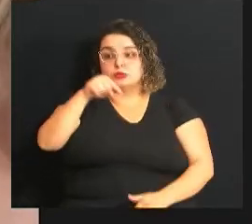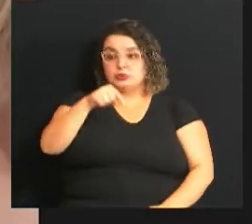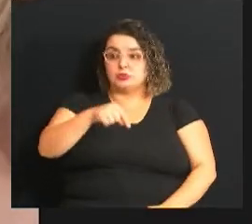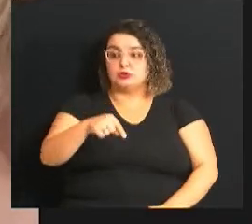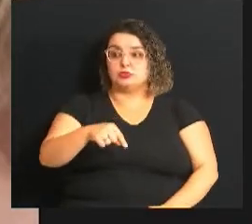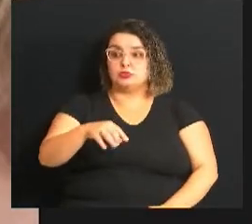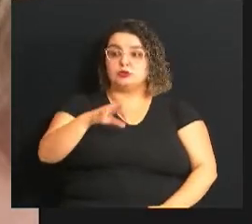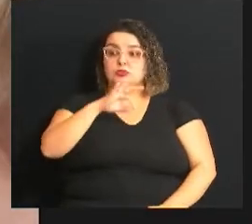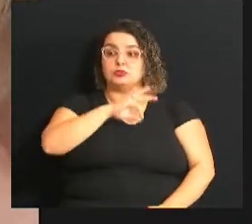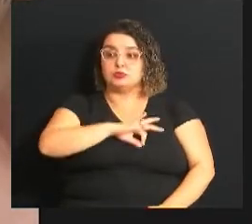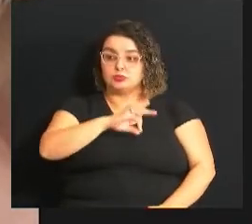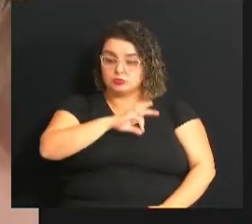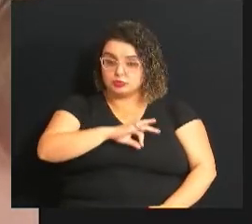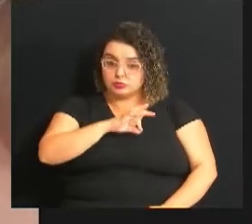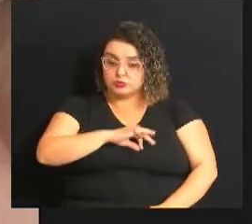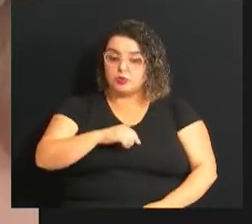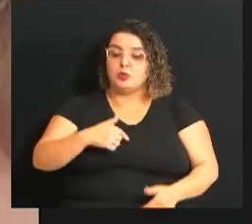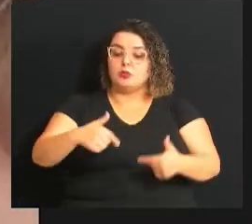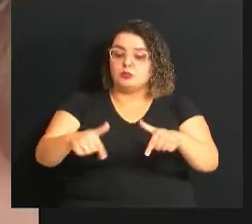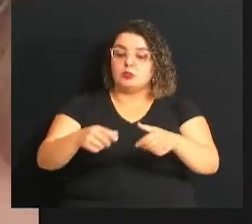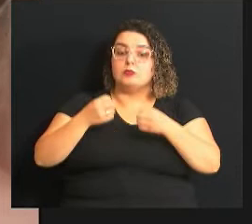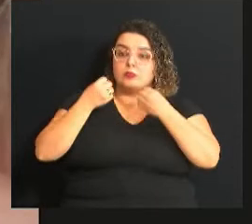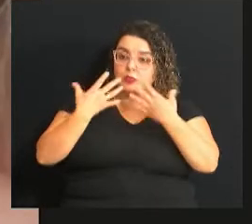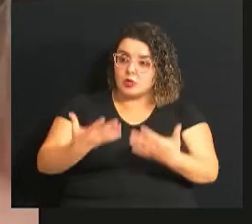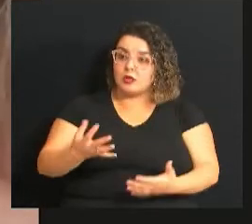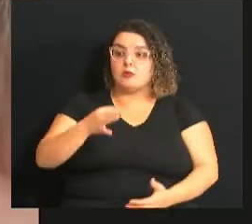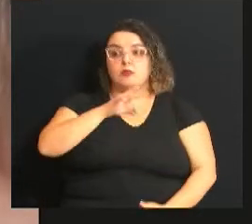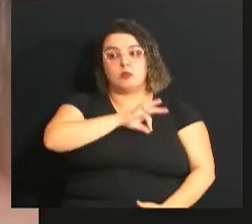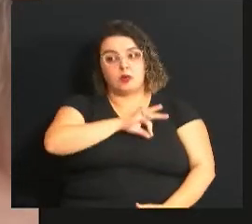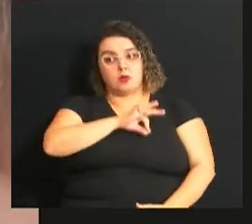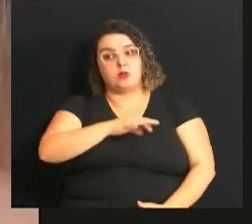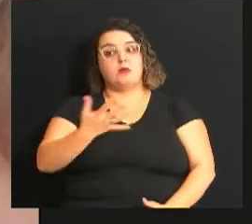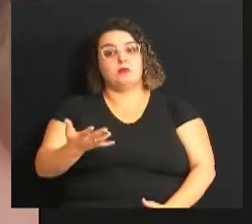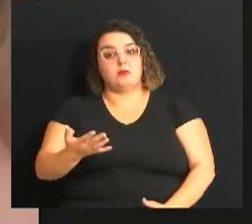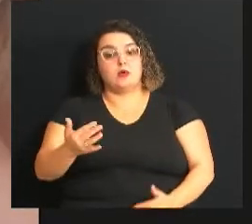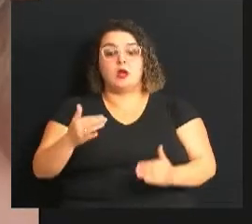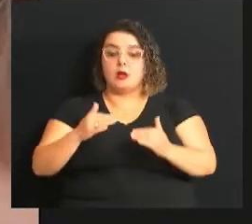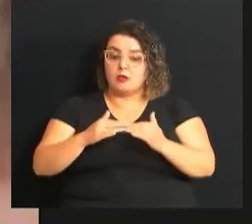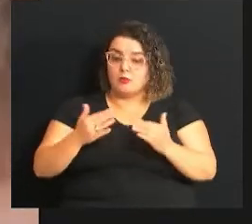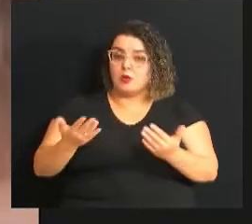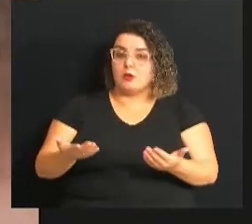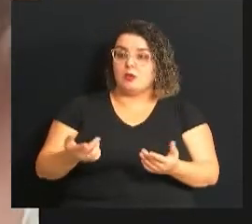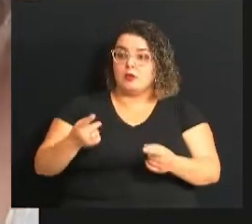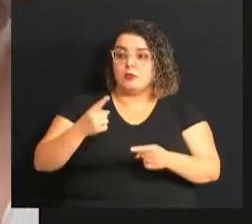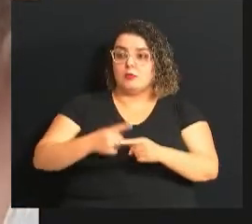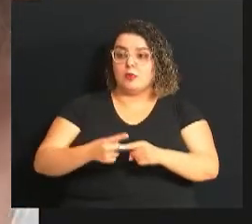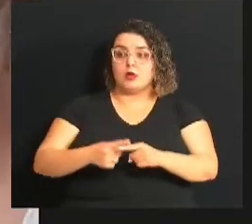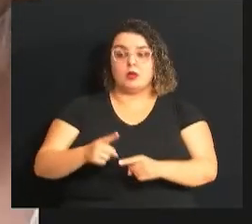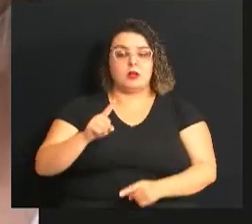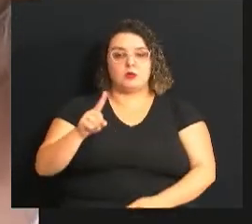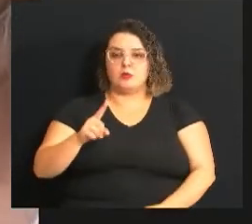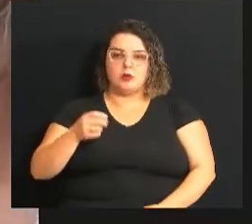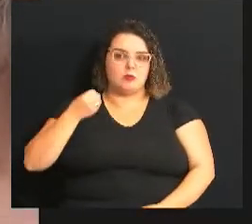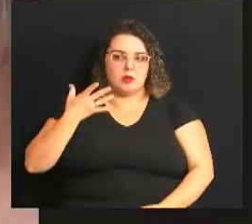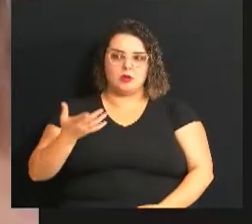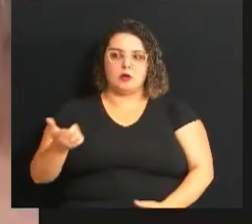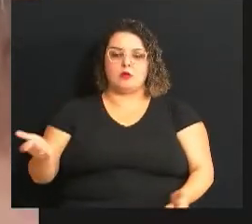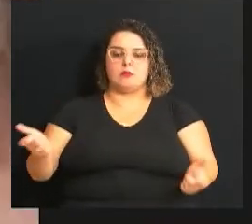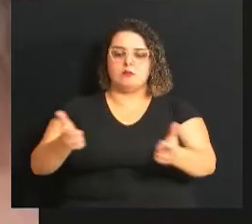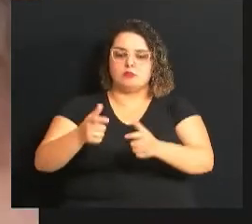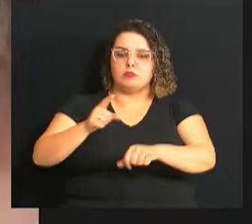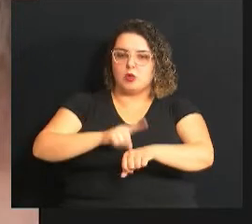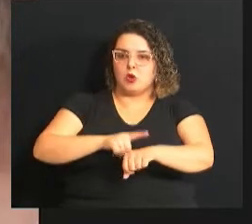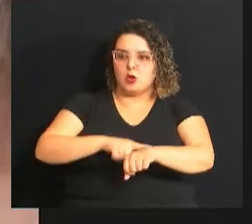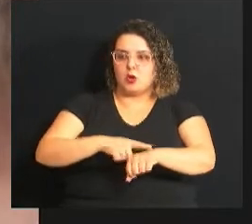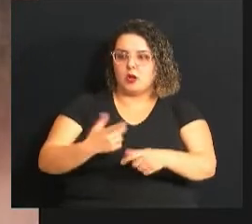de trabalho que seja viável, mas também uma remuneração que seja viável, porque não é nada interessante você reduzir uma carga horária e reduzir